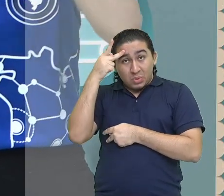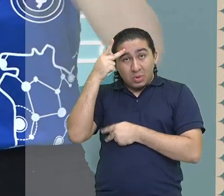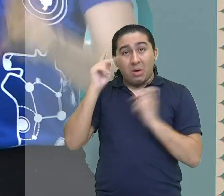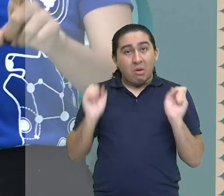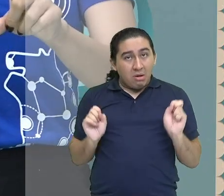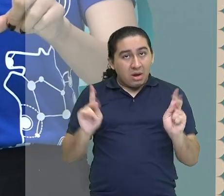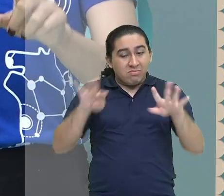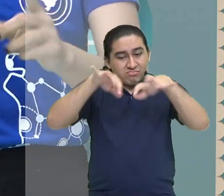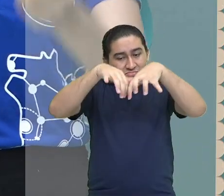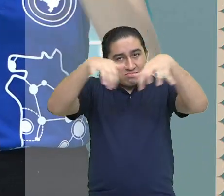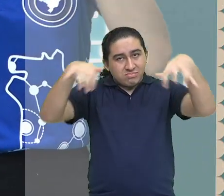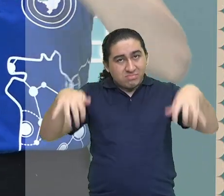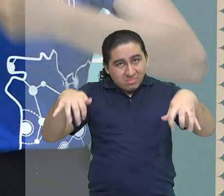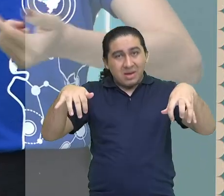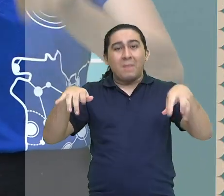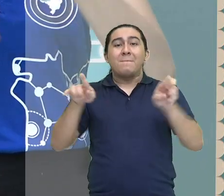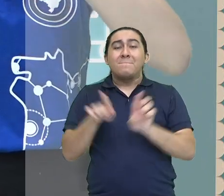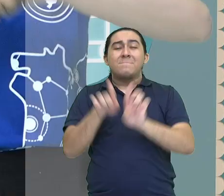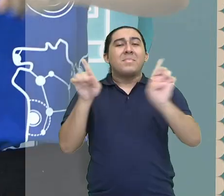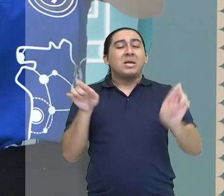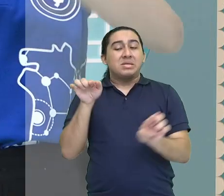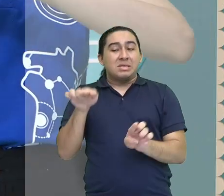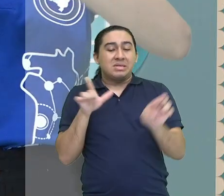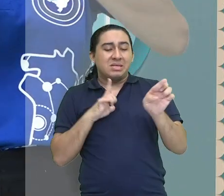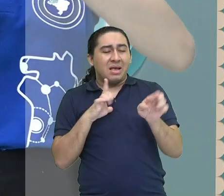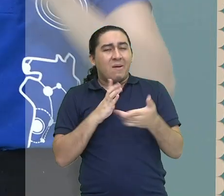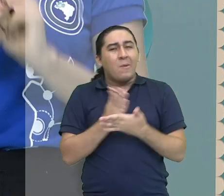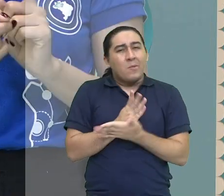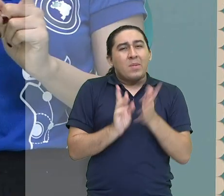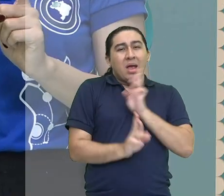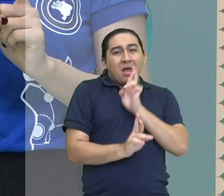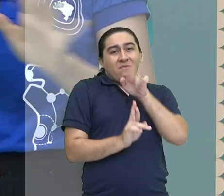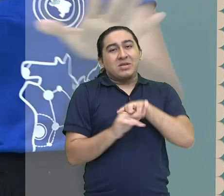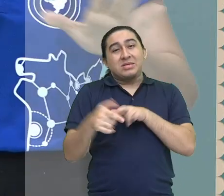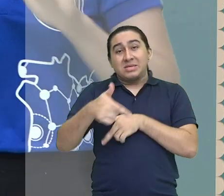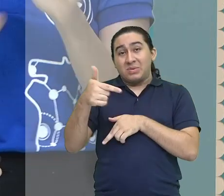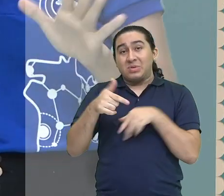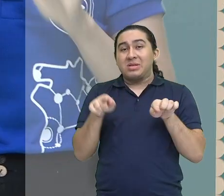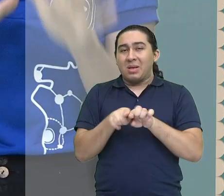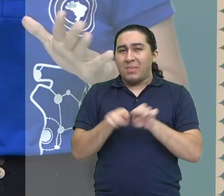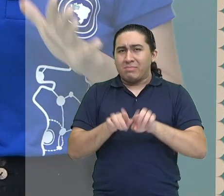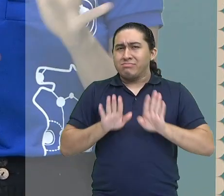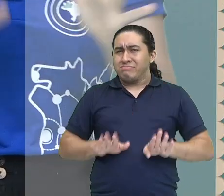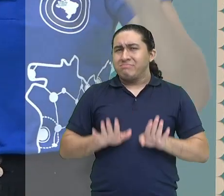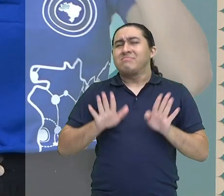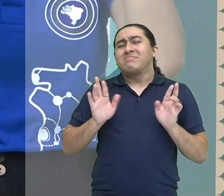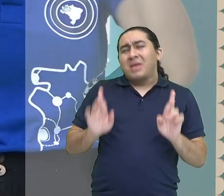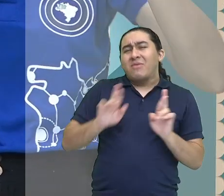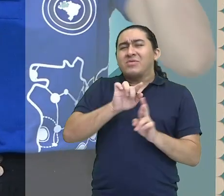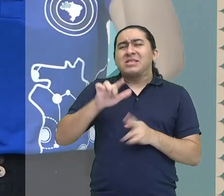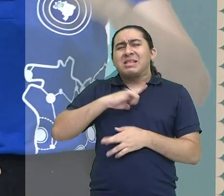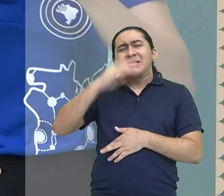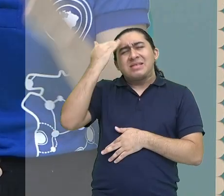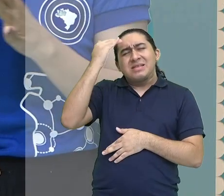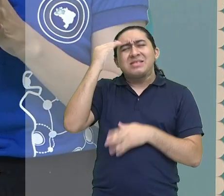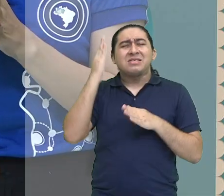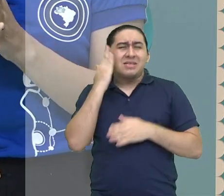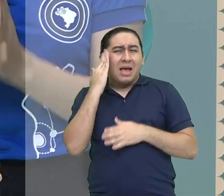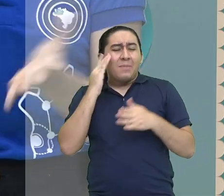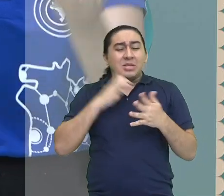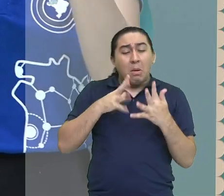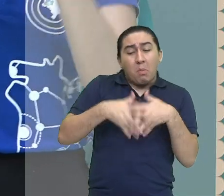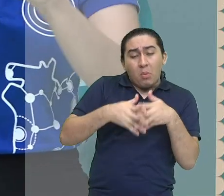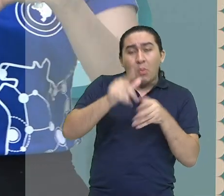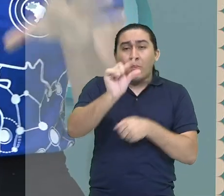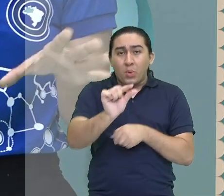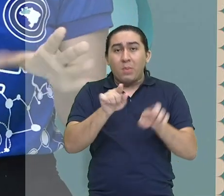pessoa. Apesar de ele fazer referência à segunda pessoa. Espero que você tenha entendido. Eu sei assim que dá uma confusão, não